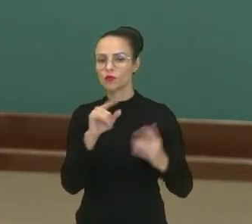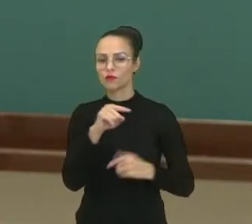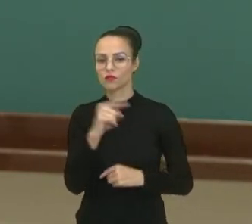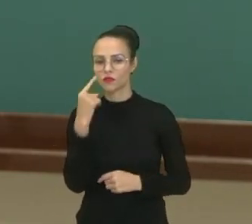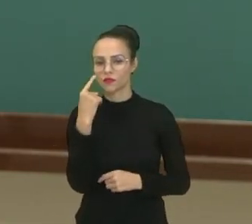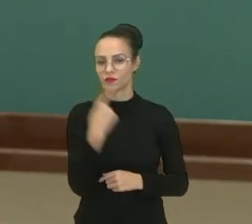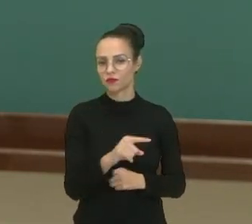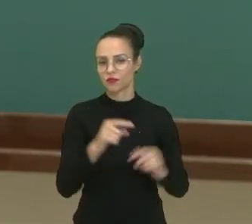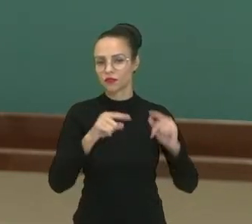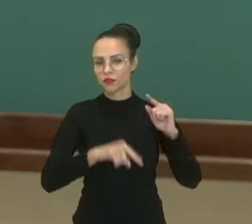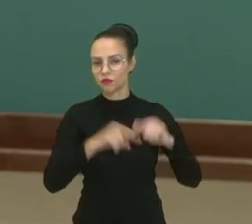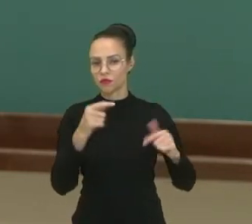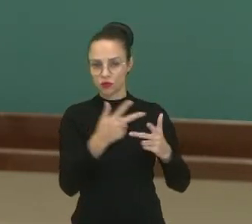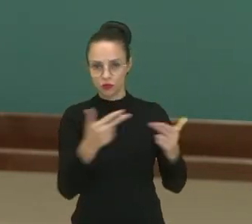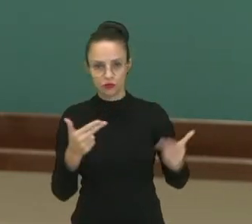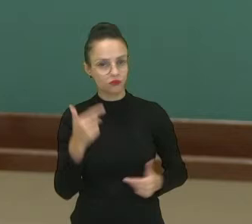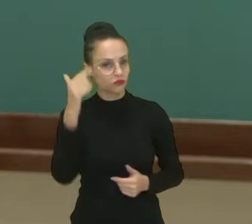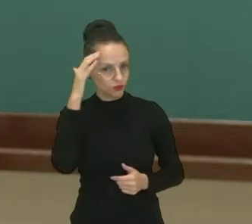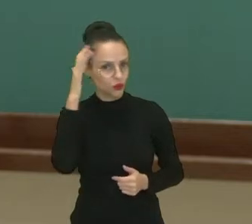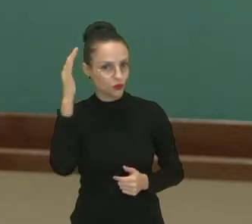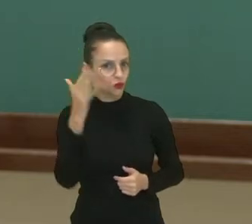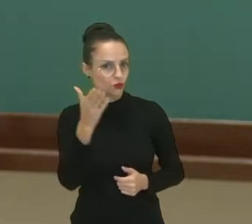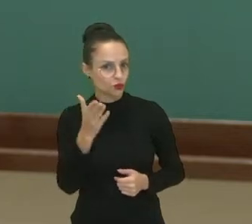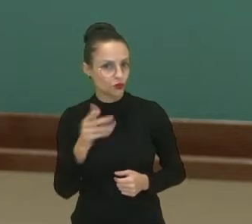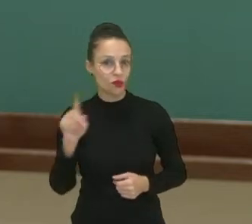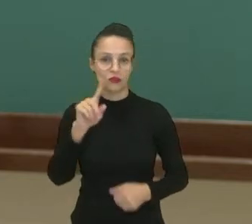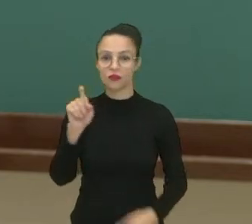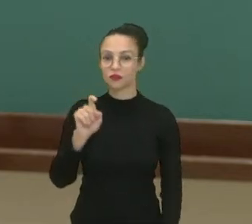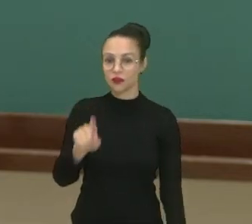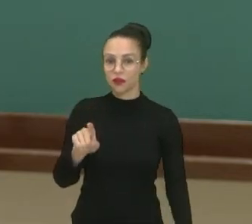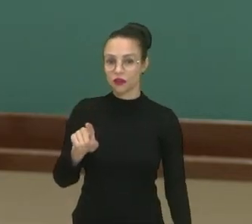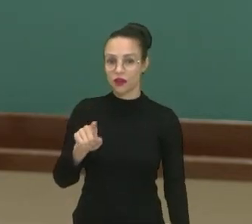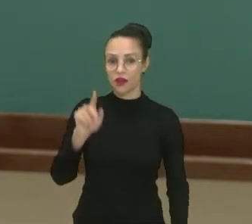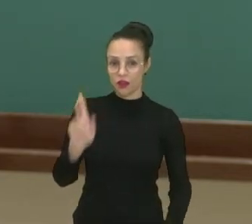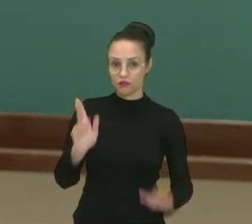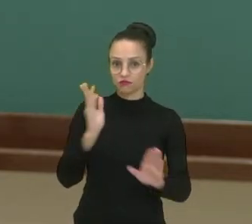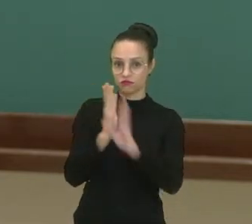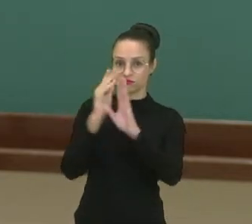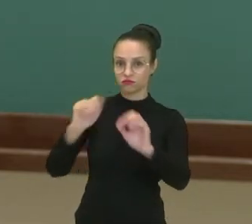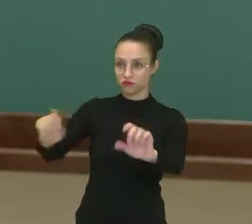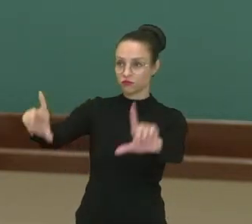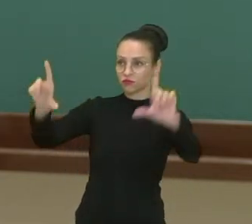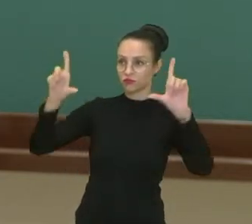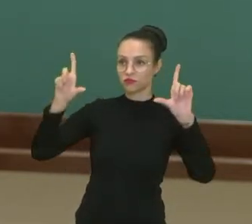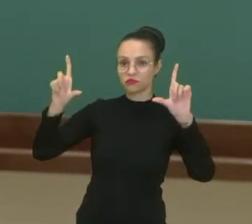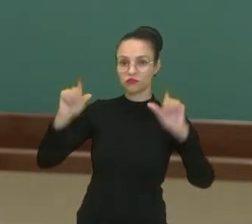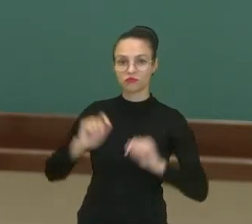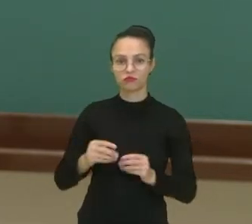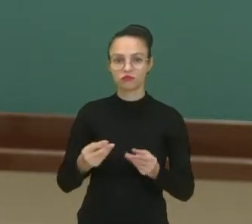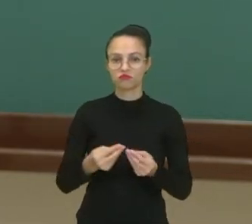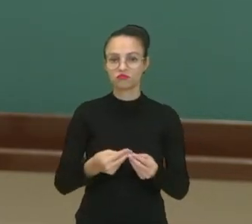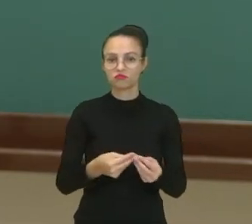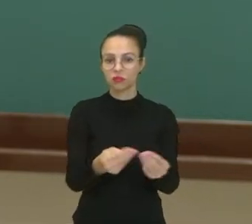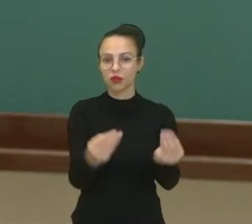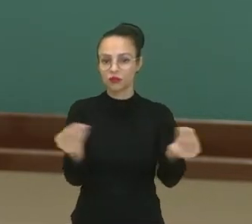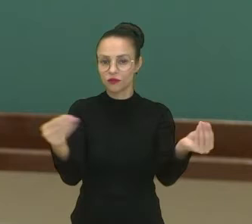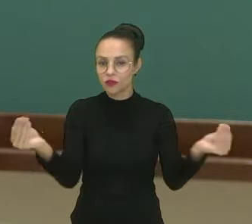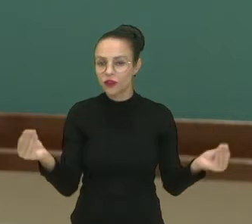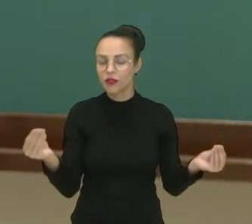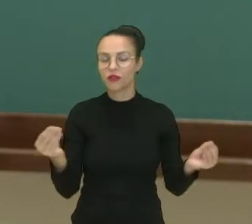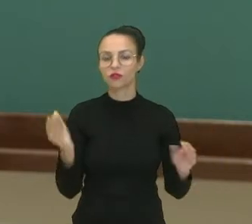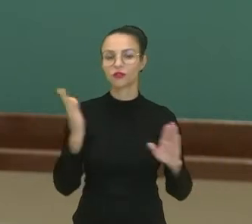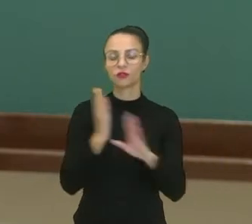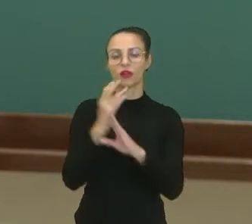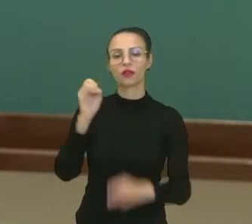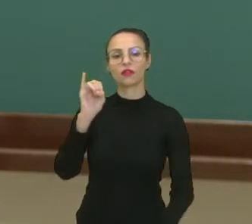produto? Pensou? Será que é por um outdoor? Será que é por um panfleto? Será que é por uma imagem